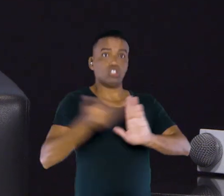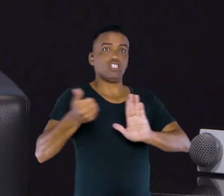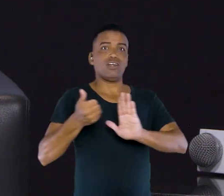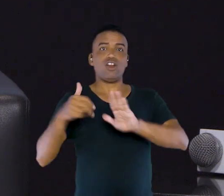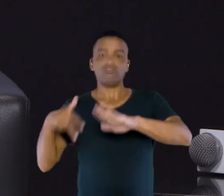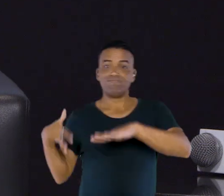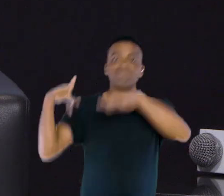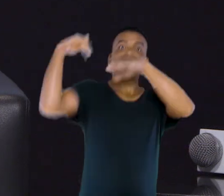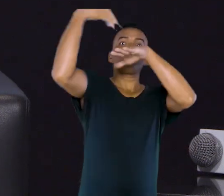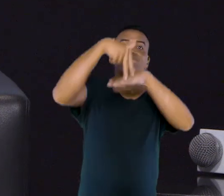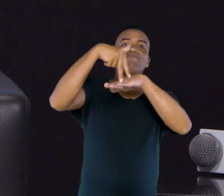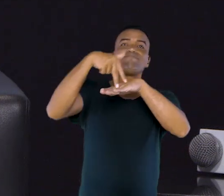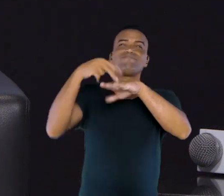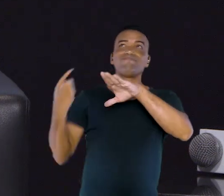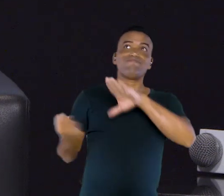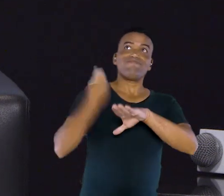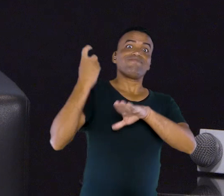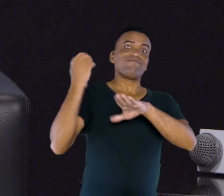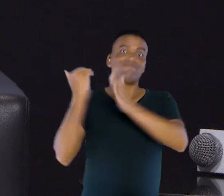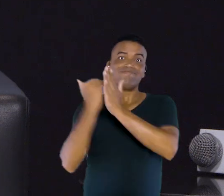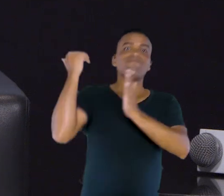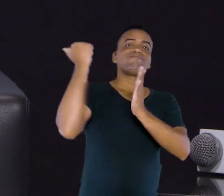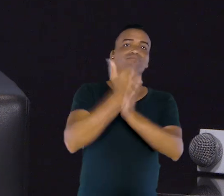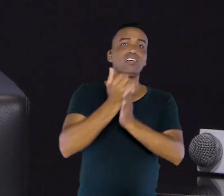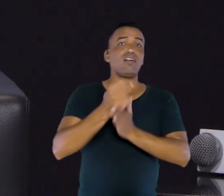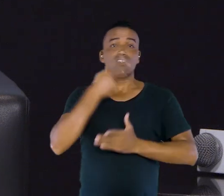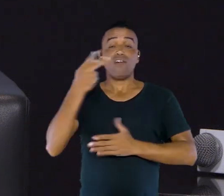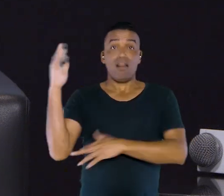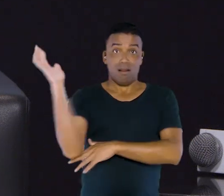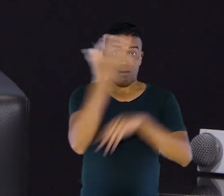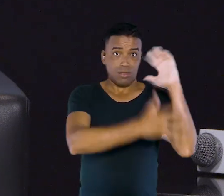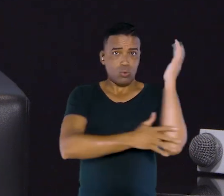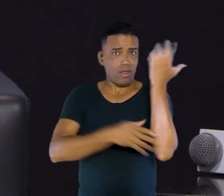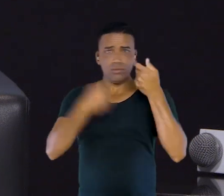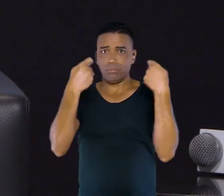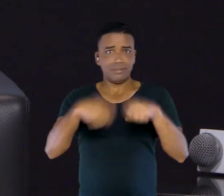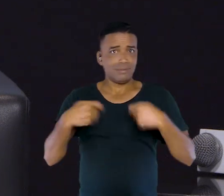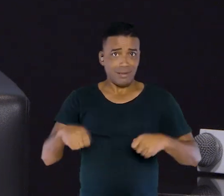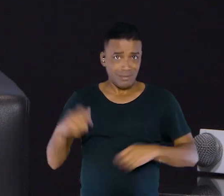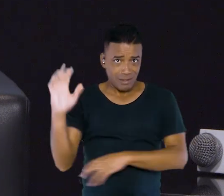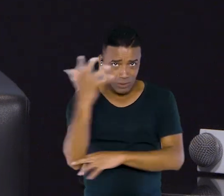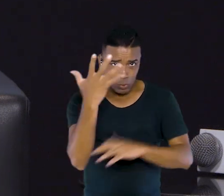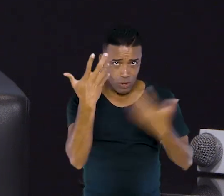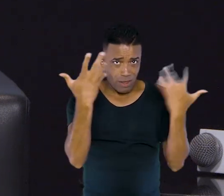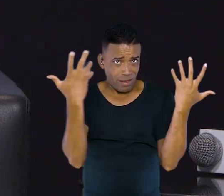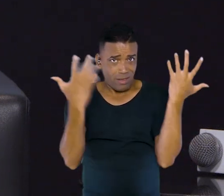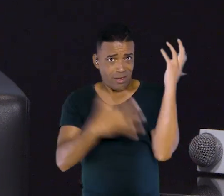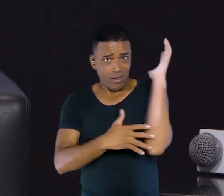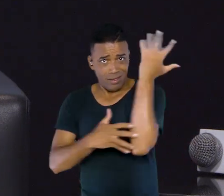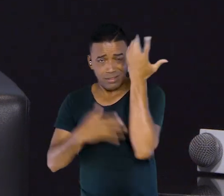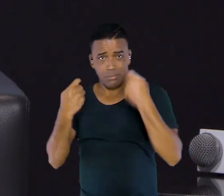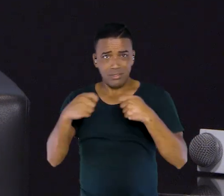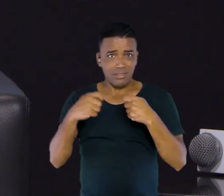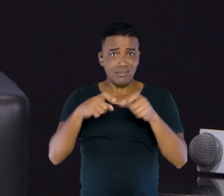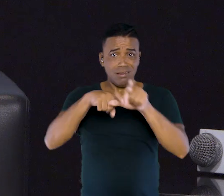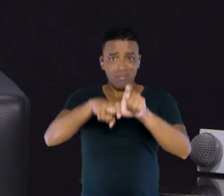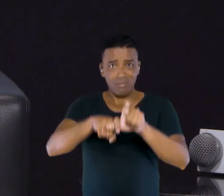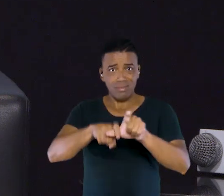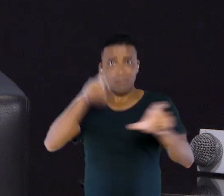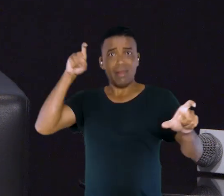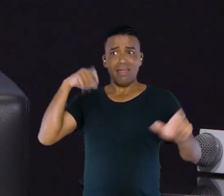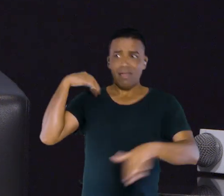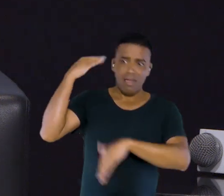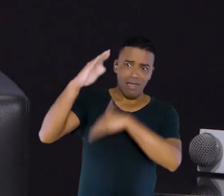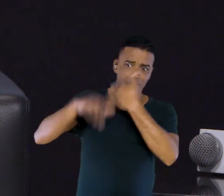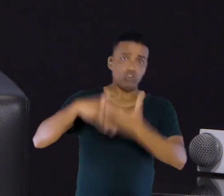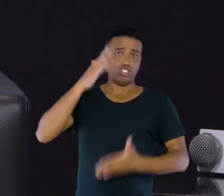nos leva até elas. Já que vocês dizem que não são natureza, que não precisam dela para nada, já que são tão